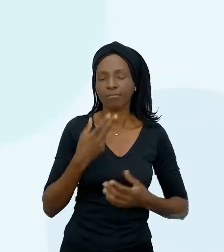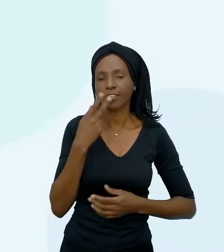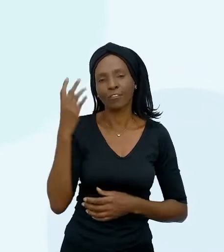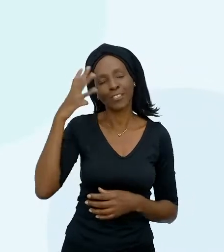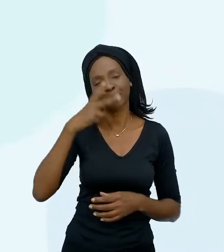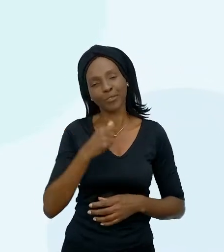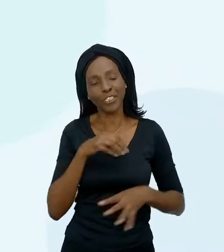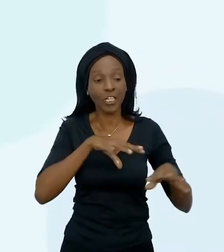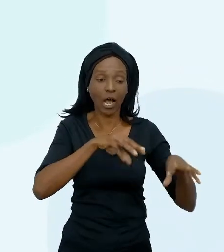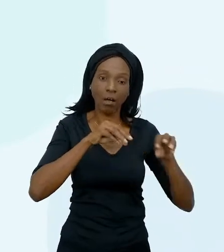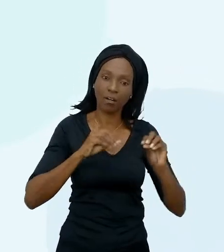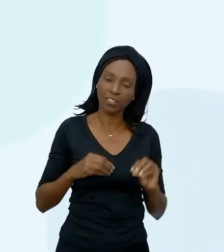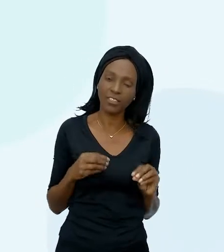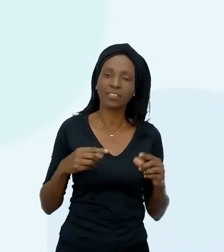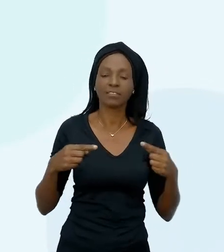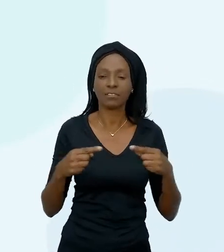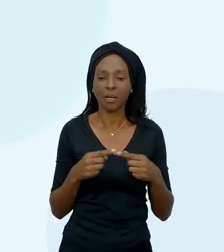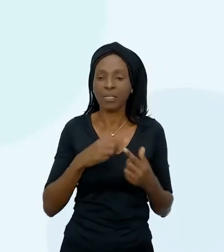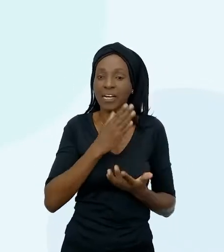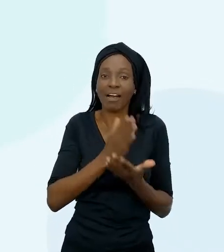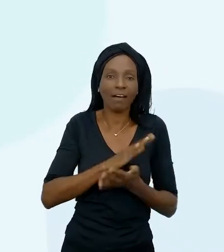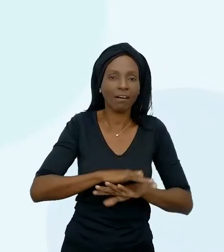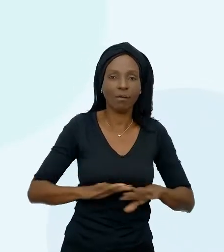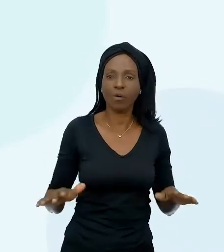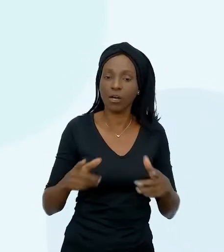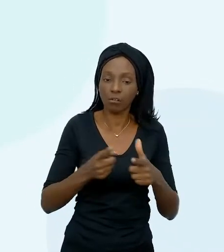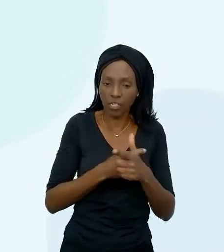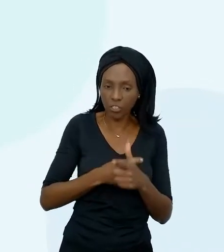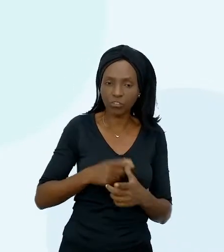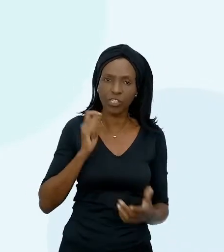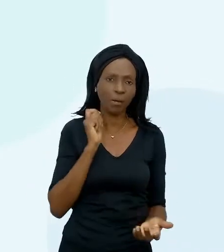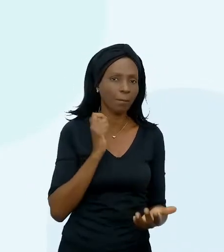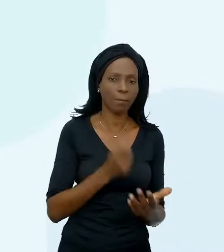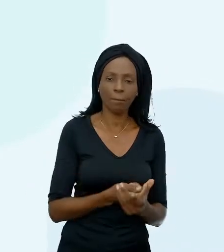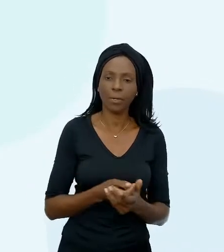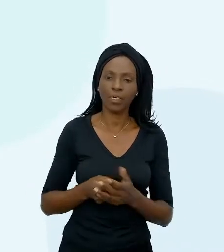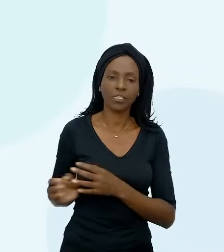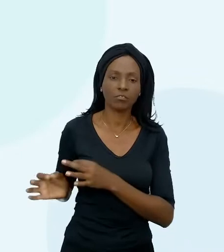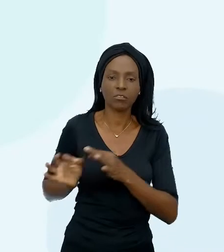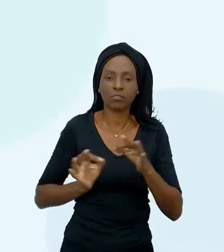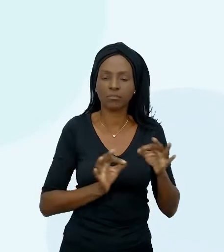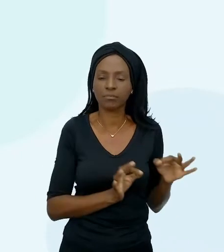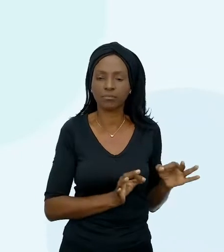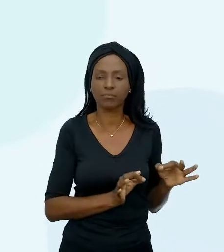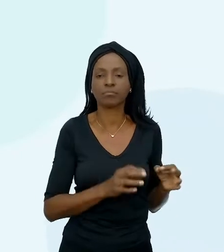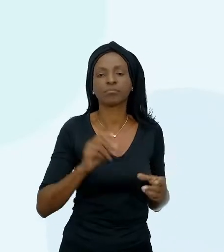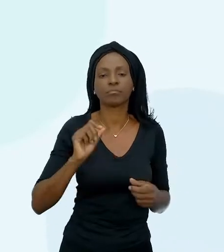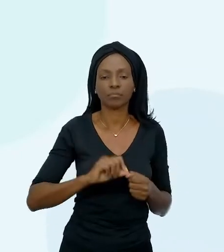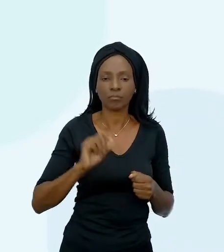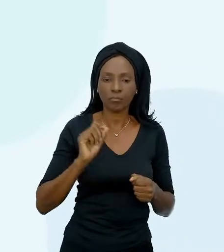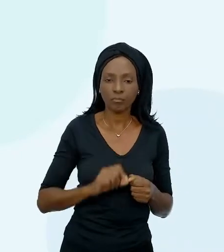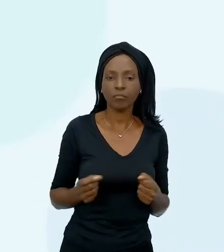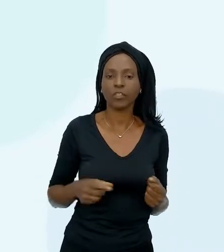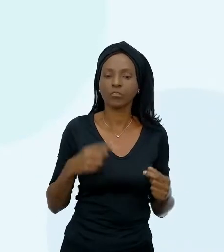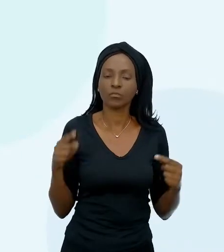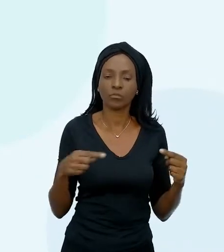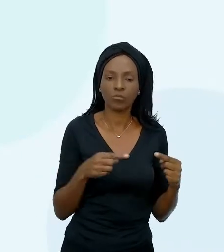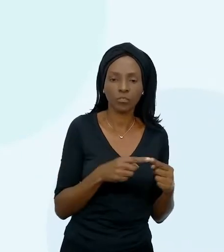bonito, né? A amortização é o processo de extinção de uma dívida por meio de pagamentos periódicos que são realizados em função